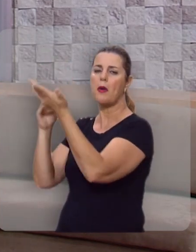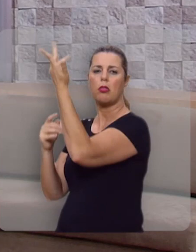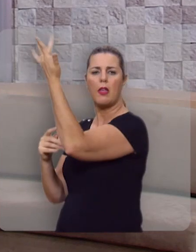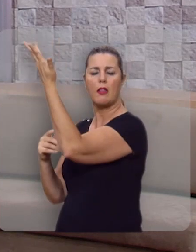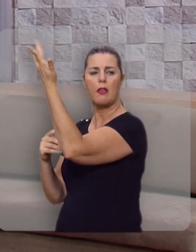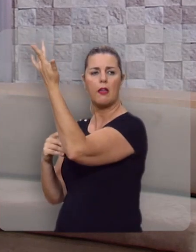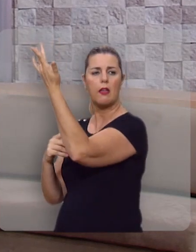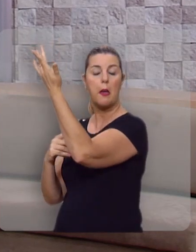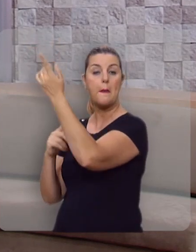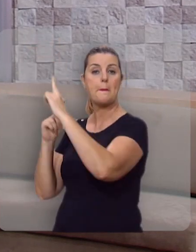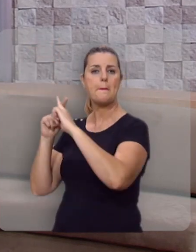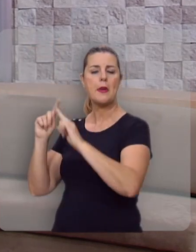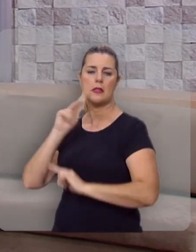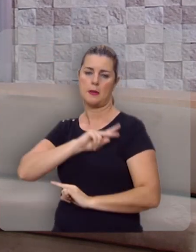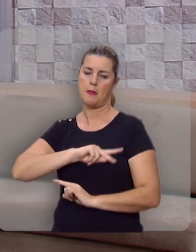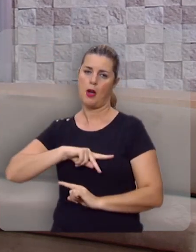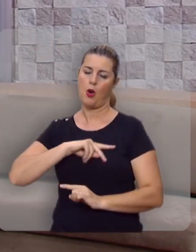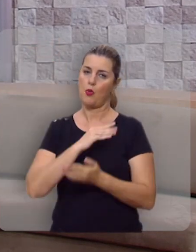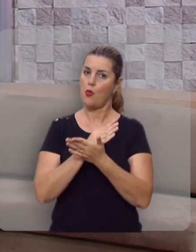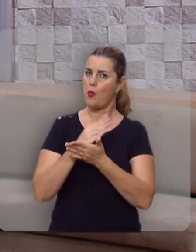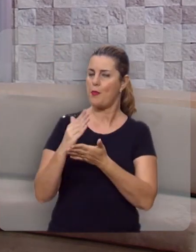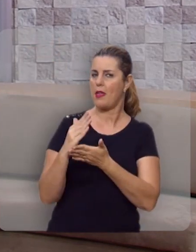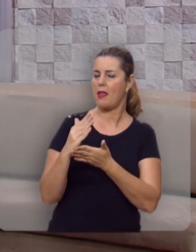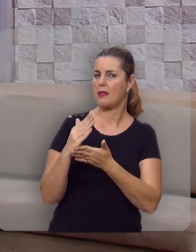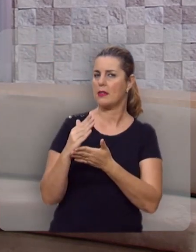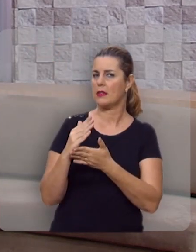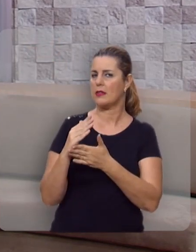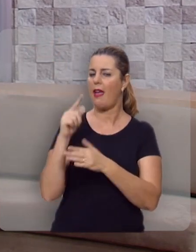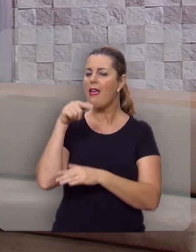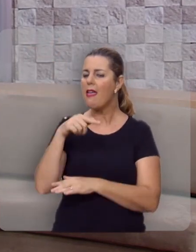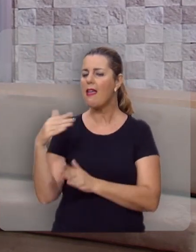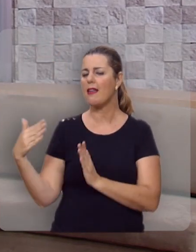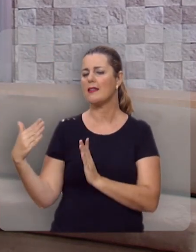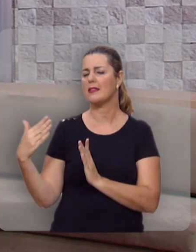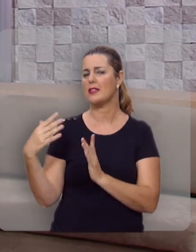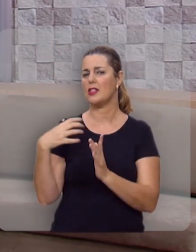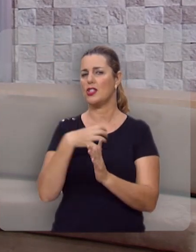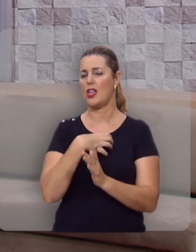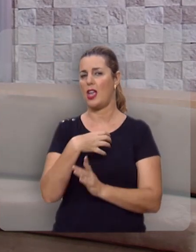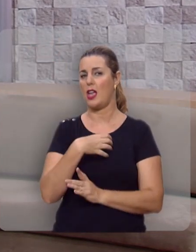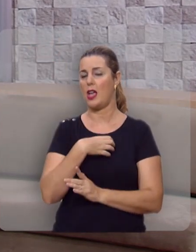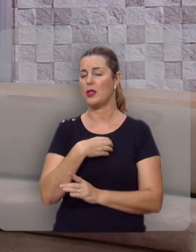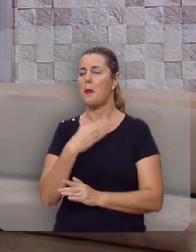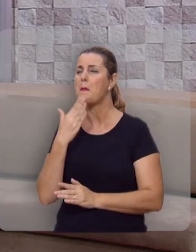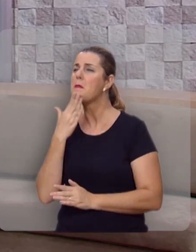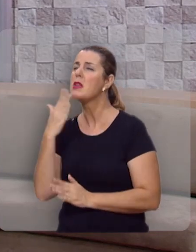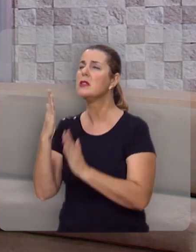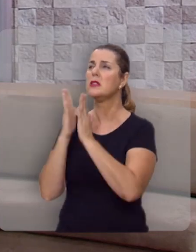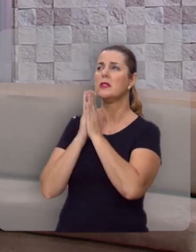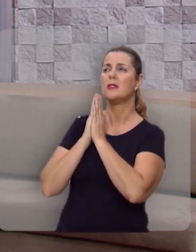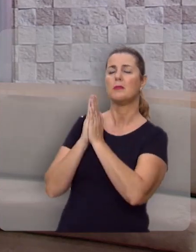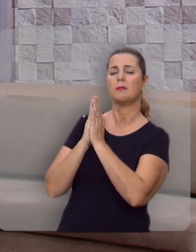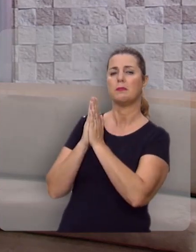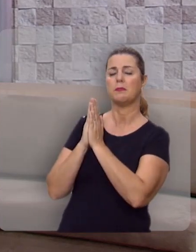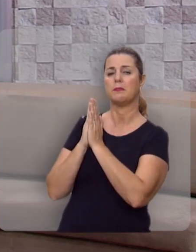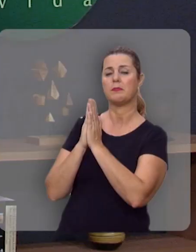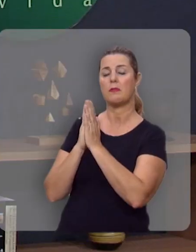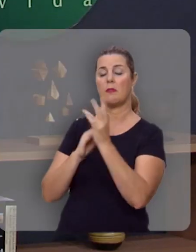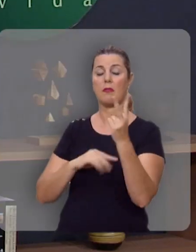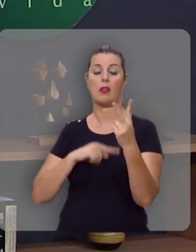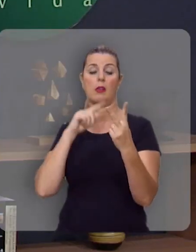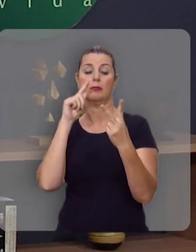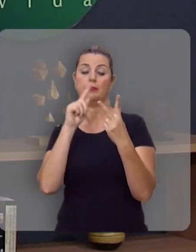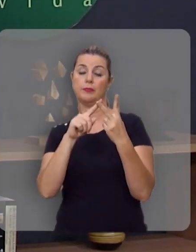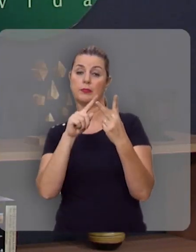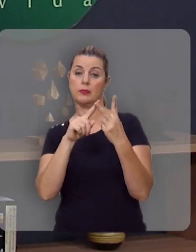mãos de Deus. Mas Paulo começa por esse caminho, o caminho da petição a Deus.